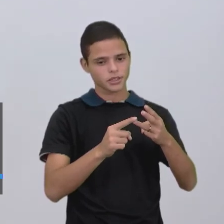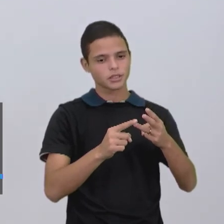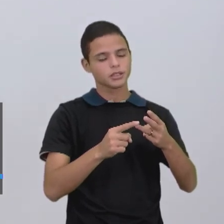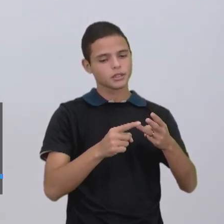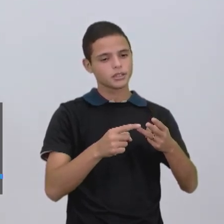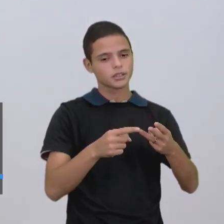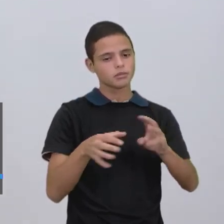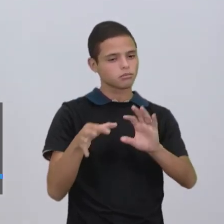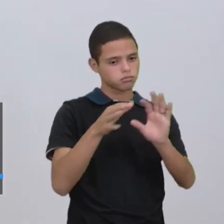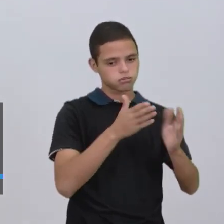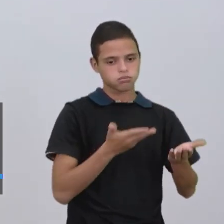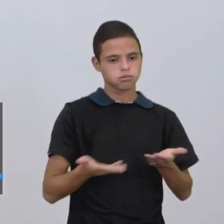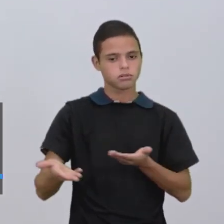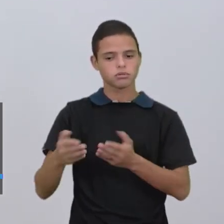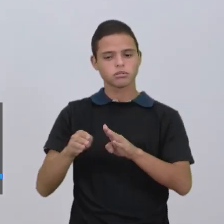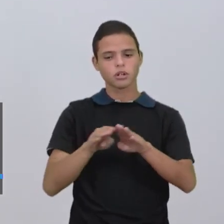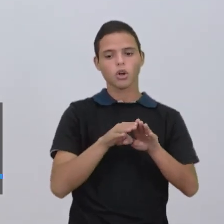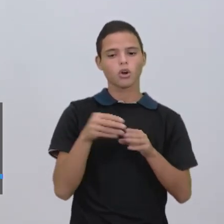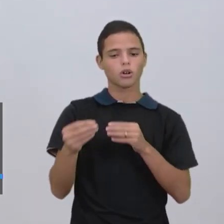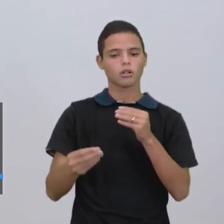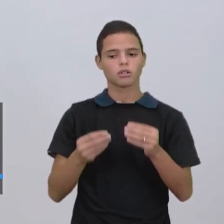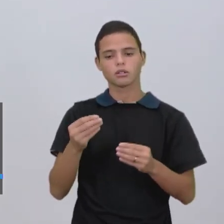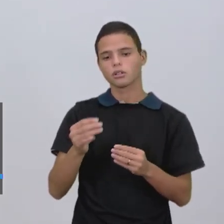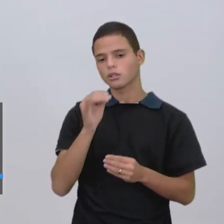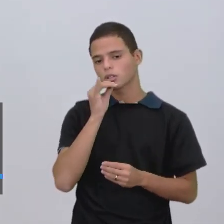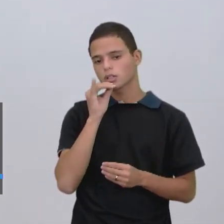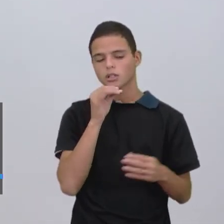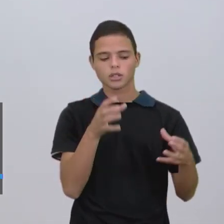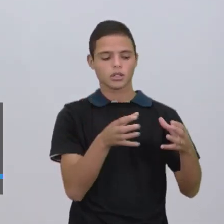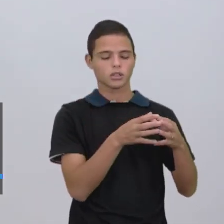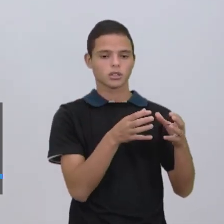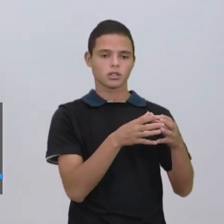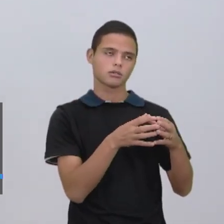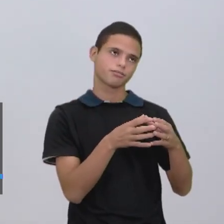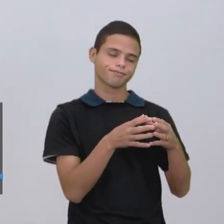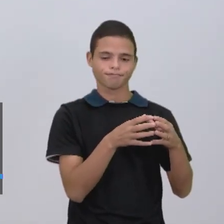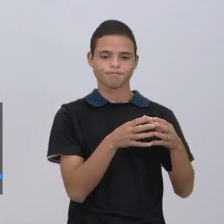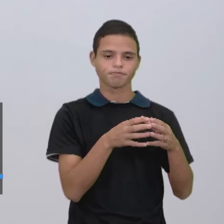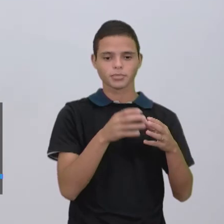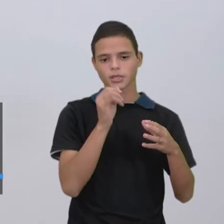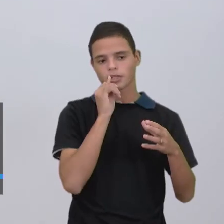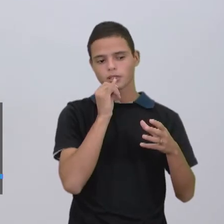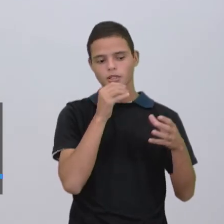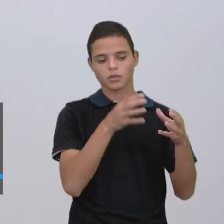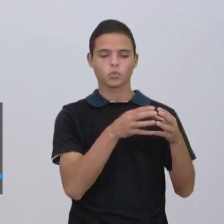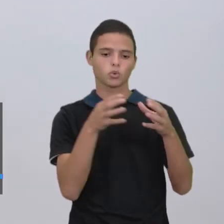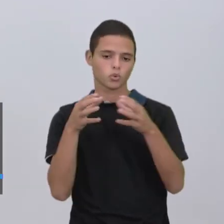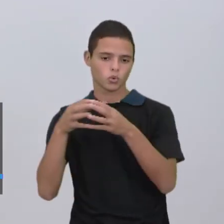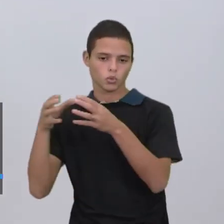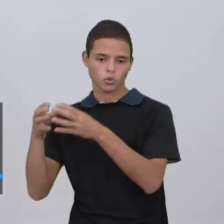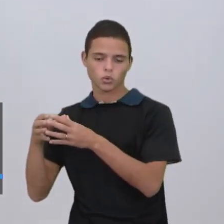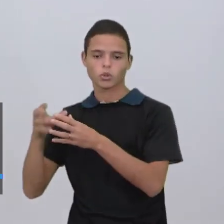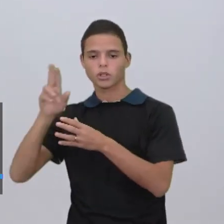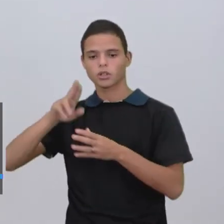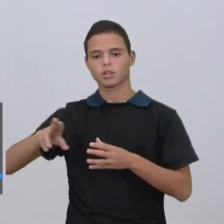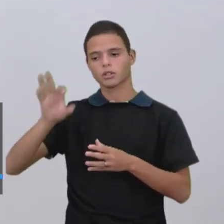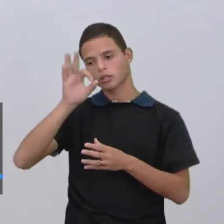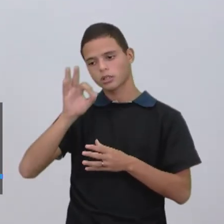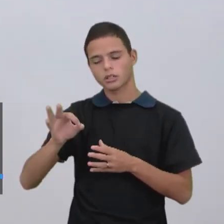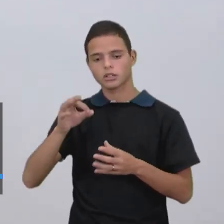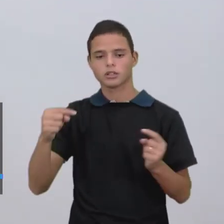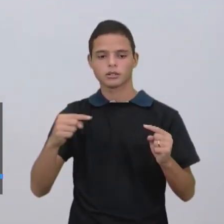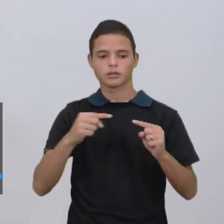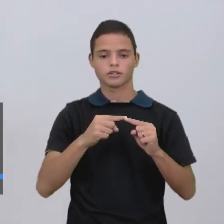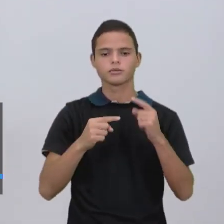proporcional. Estratificada. Como que a gente faz a estratificada? É um extrato da população. A estratificada eu separo em subgrupos e pego uma parte proporcional.